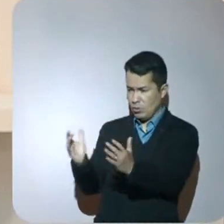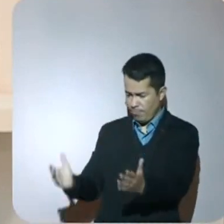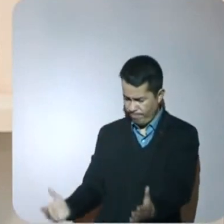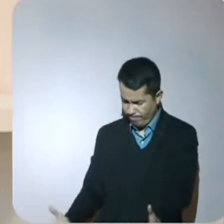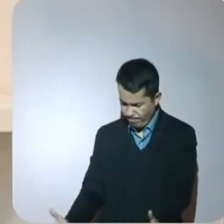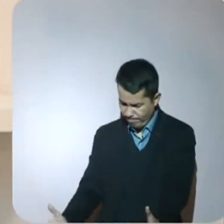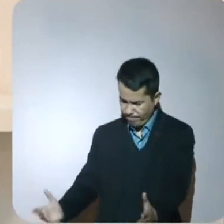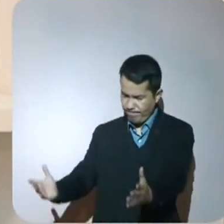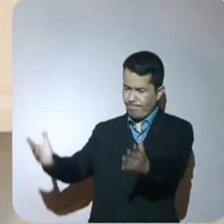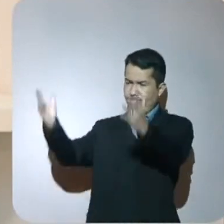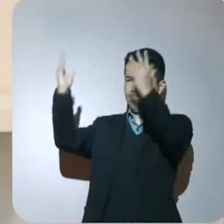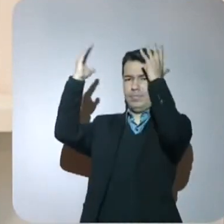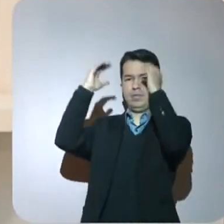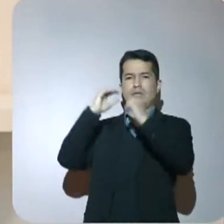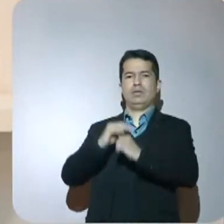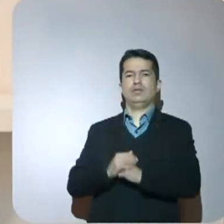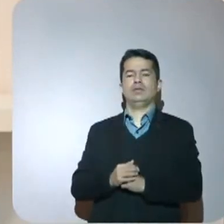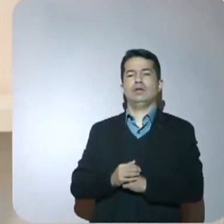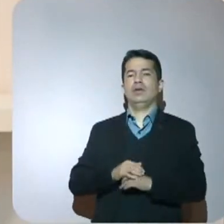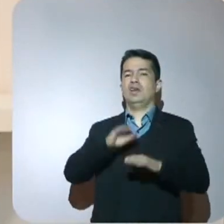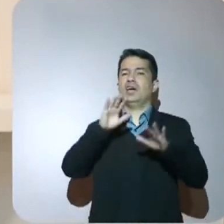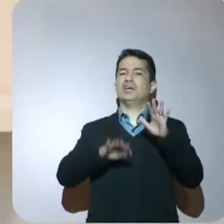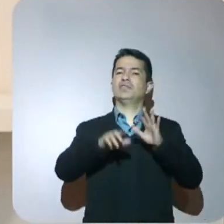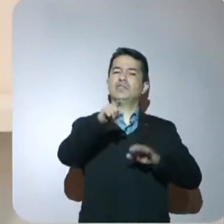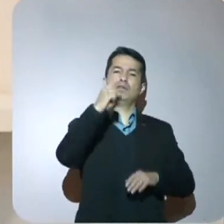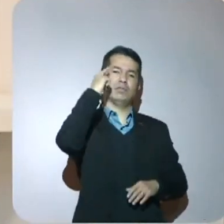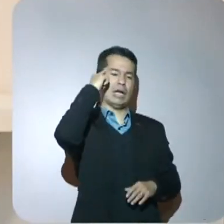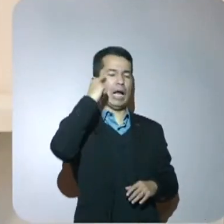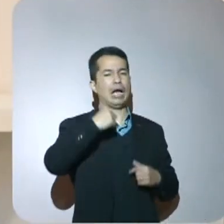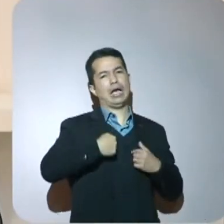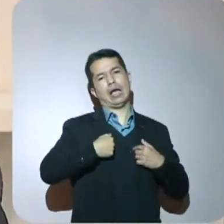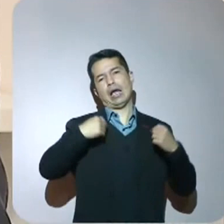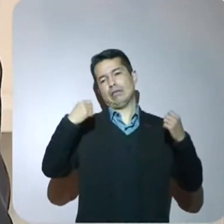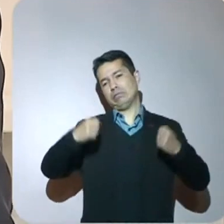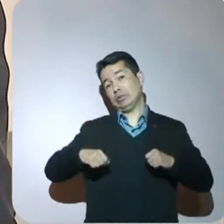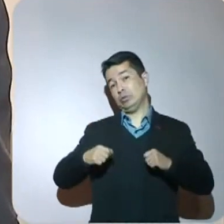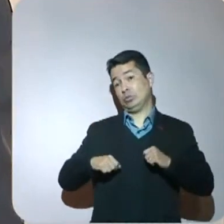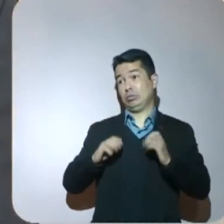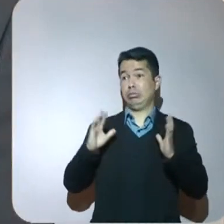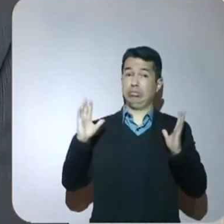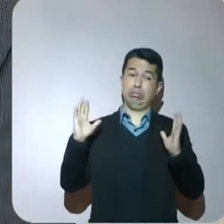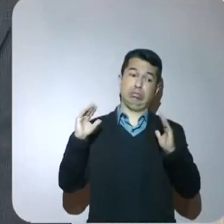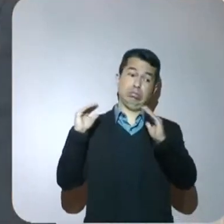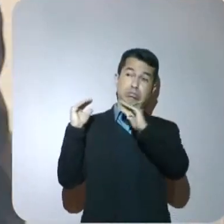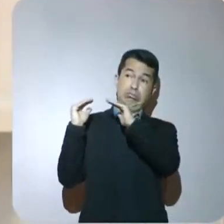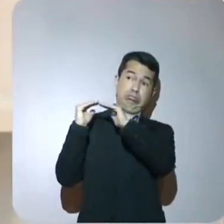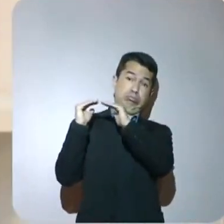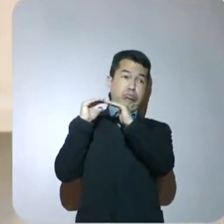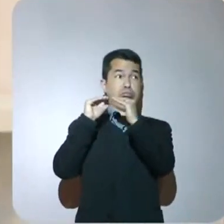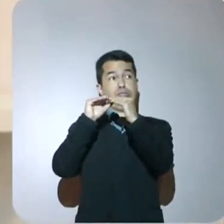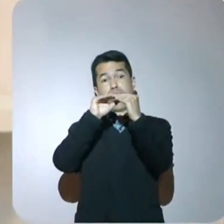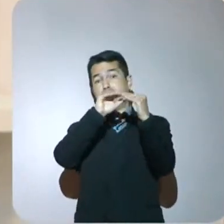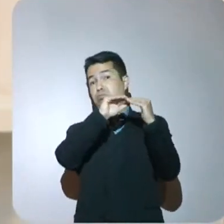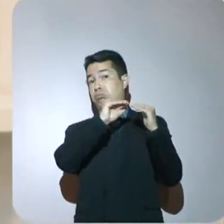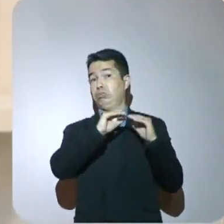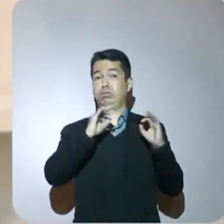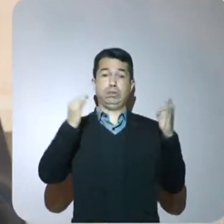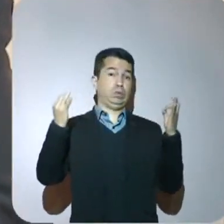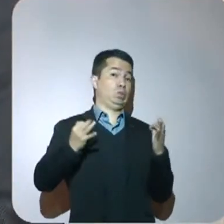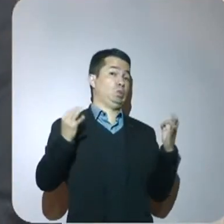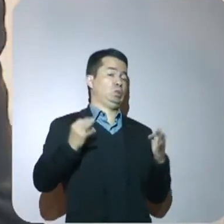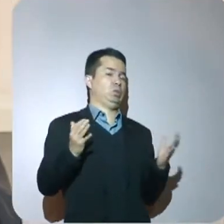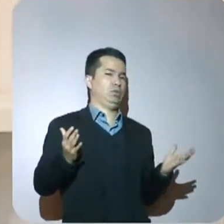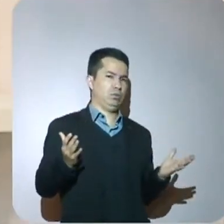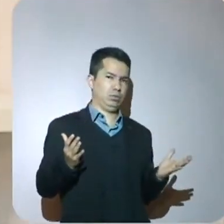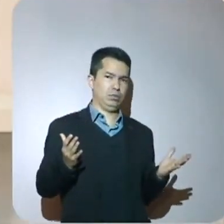Às vezes a gente quer só fazer o que é politicamente correto, sem fazer aquilo que é a vontade de Deus para a nossa vida. Às vezes nós